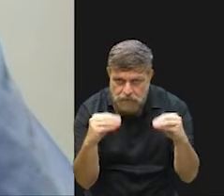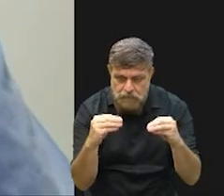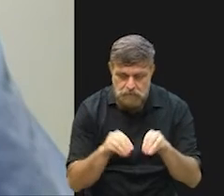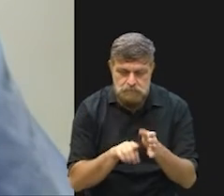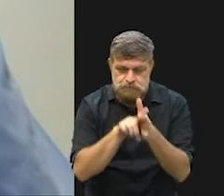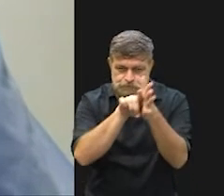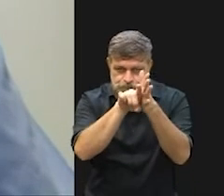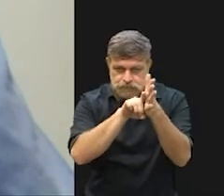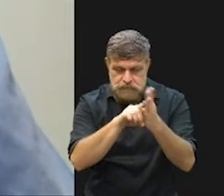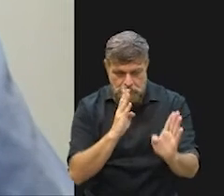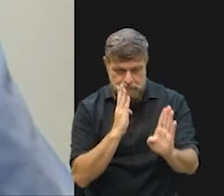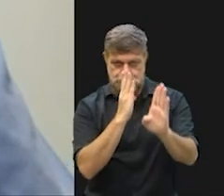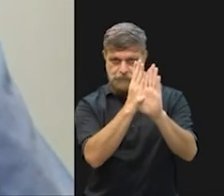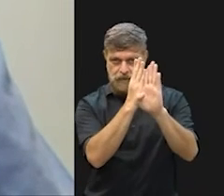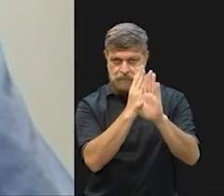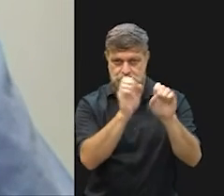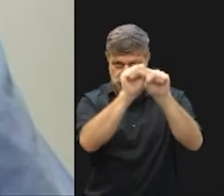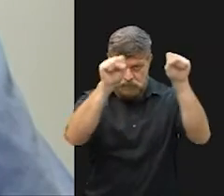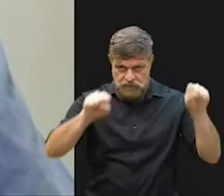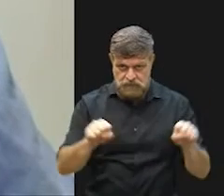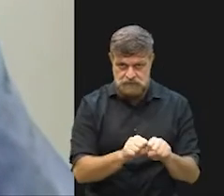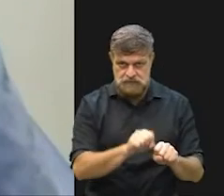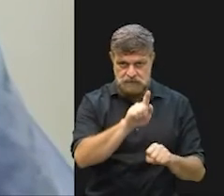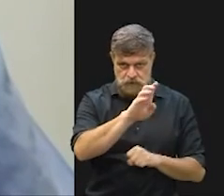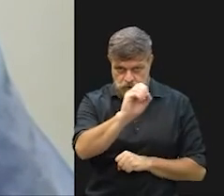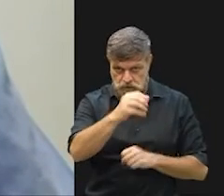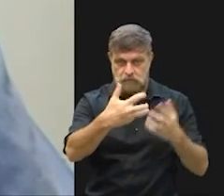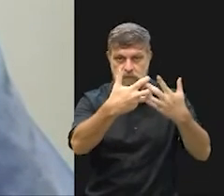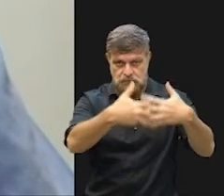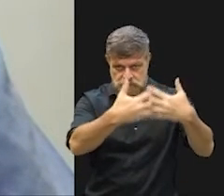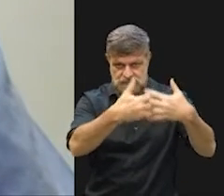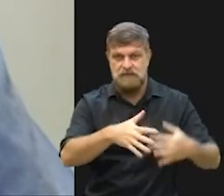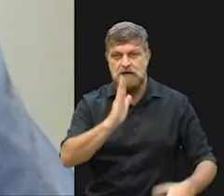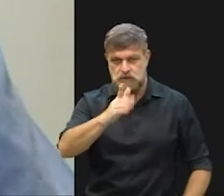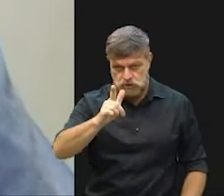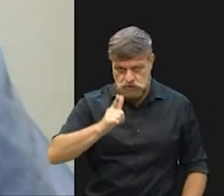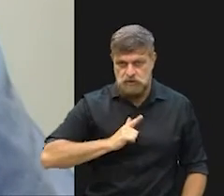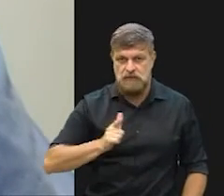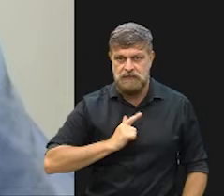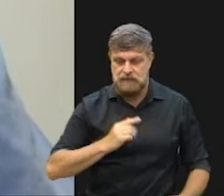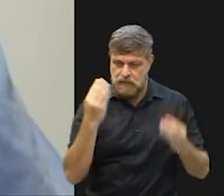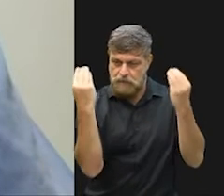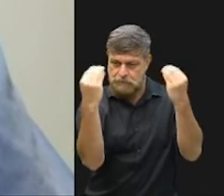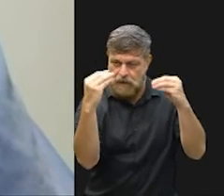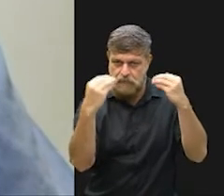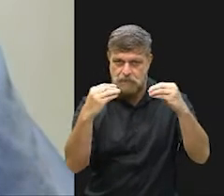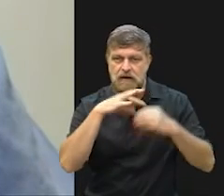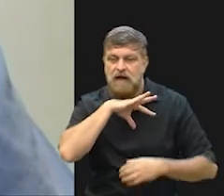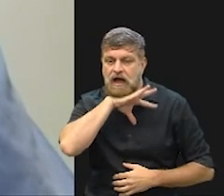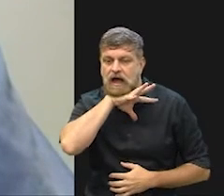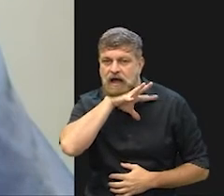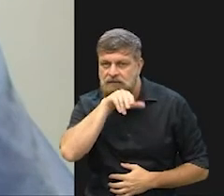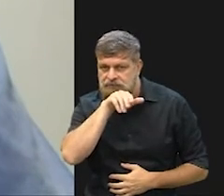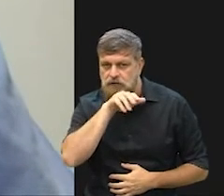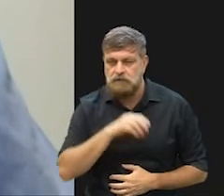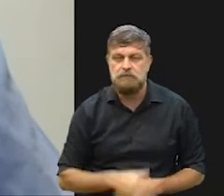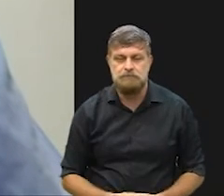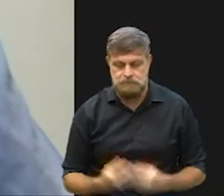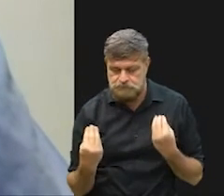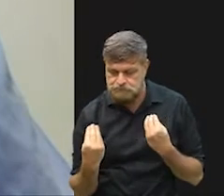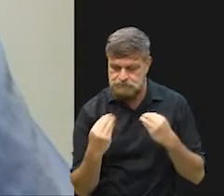Você consegue. O geoambiental já está no ar e já tem várias camadas e alguma coisa de fauna já que é depositada